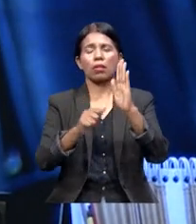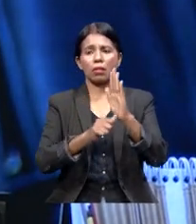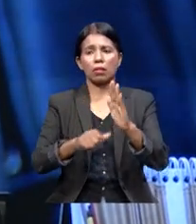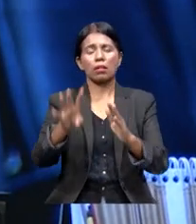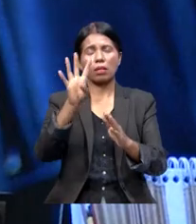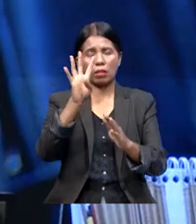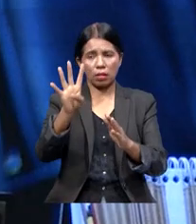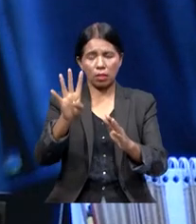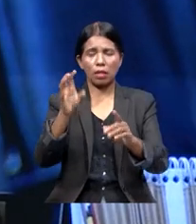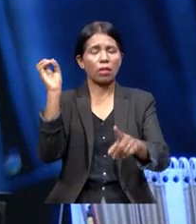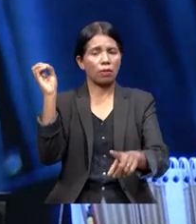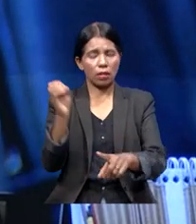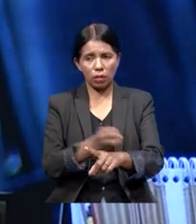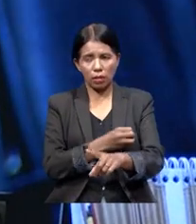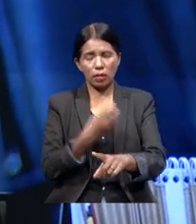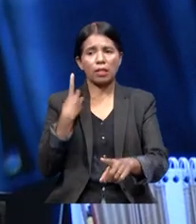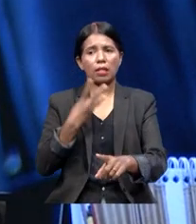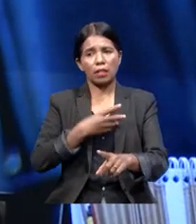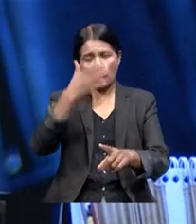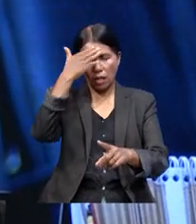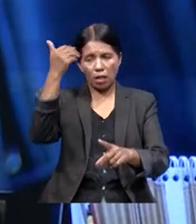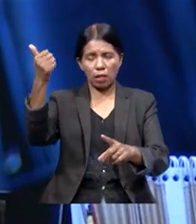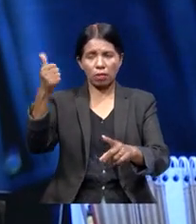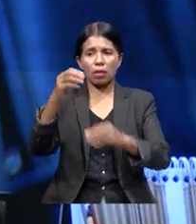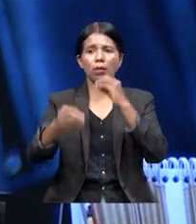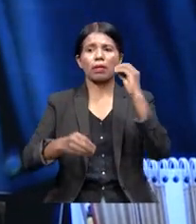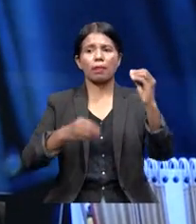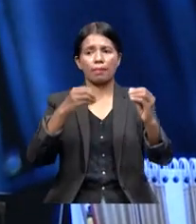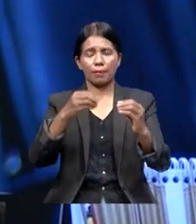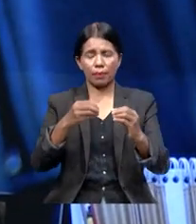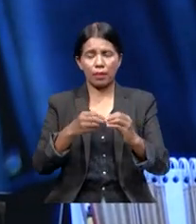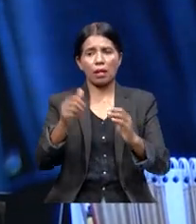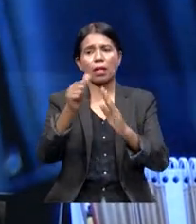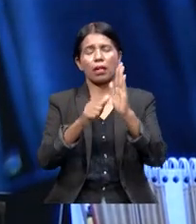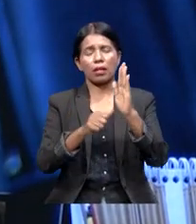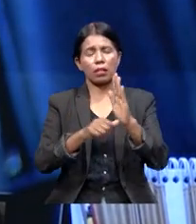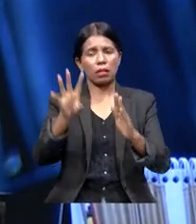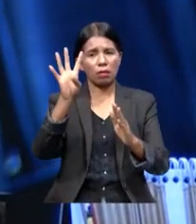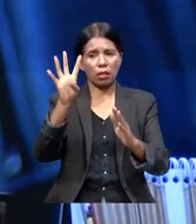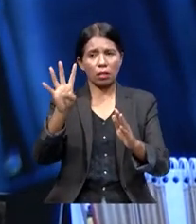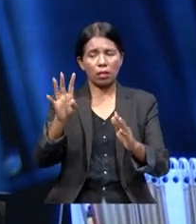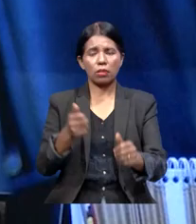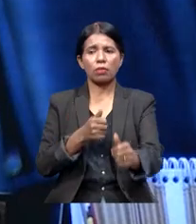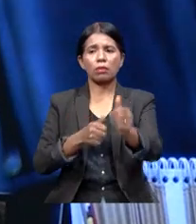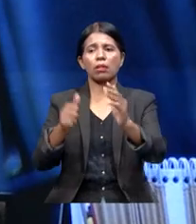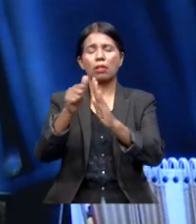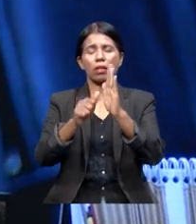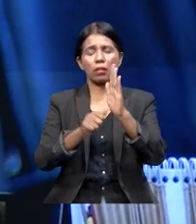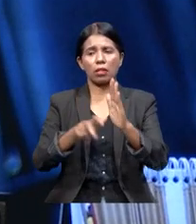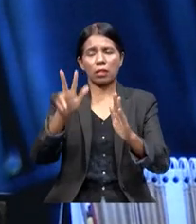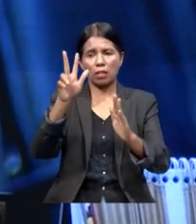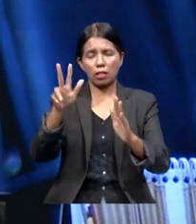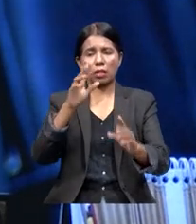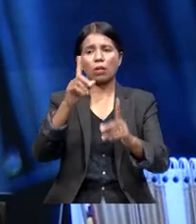dehan obrigatório. Ita haluhatia katak, artigo 4º ne mai tuir keres artigo 3º ne